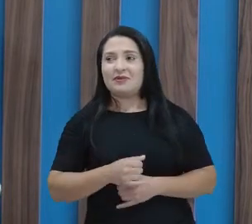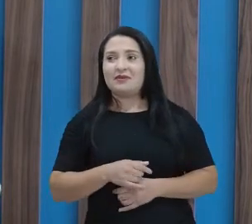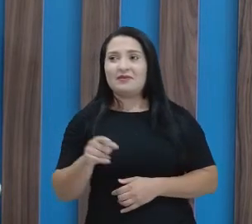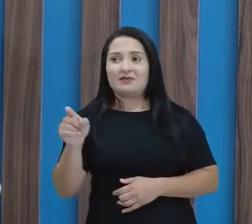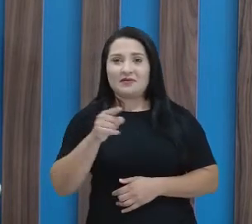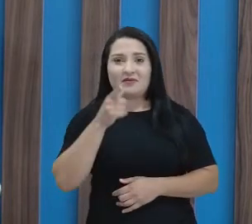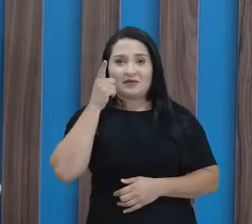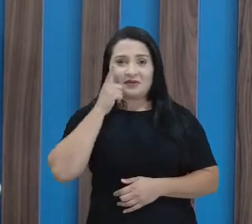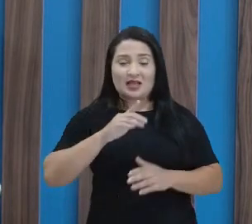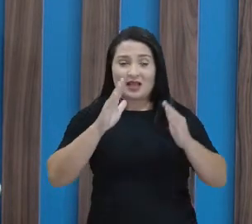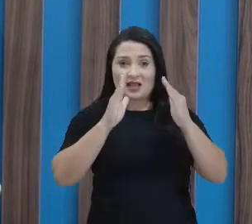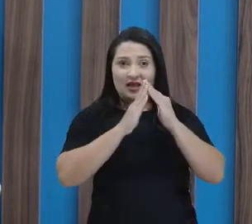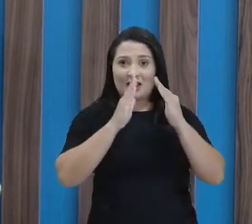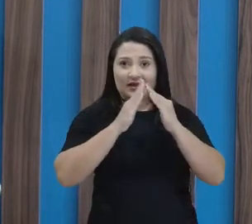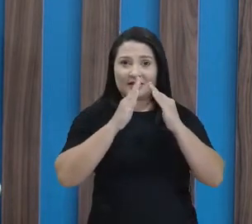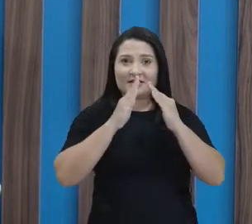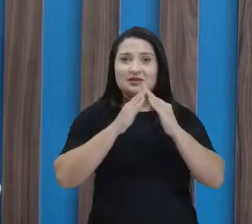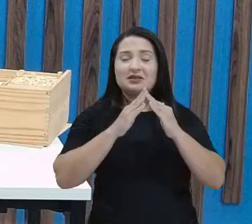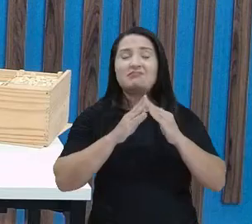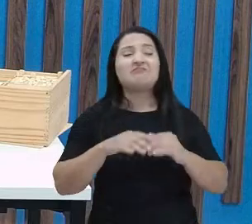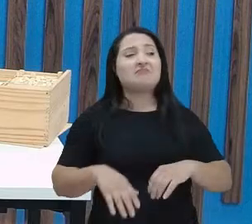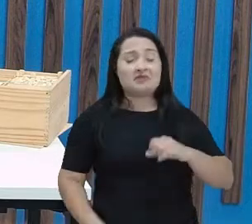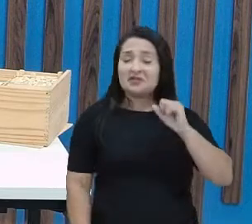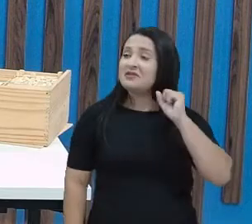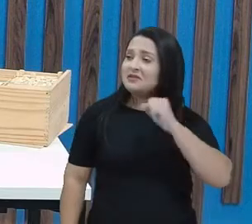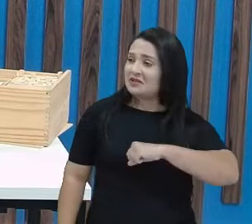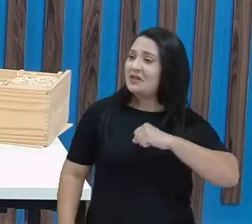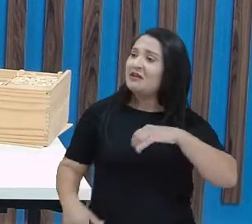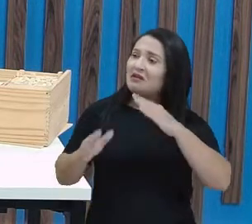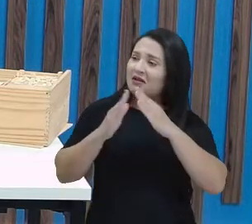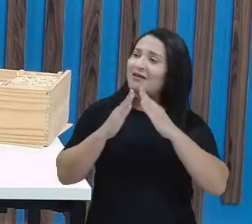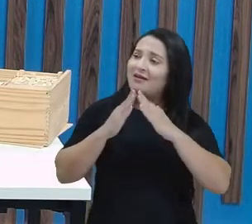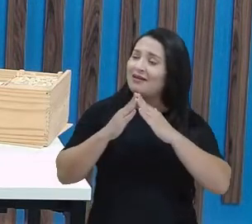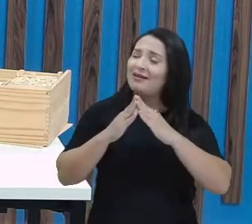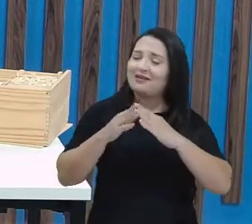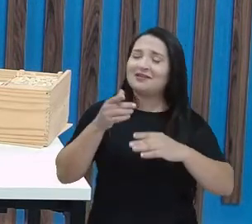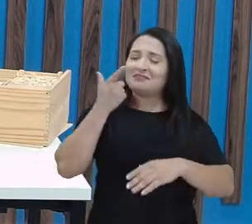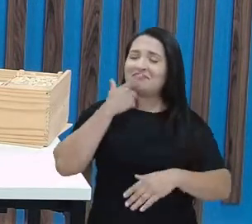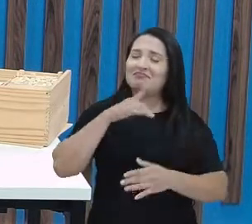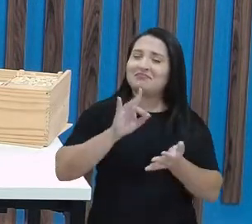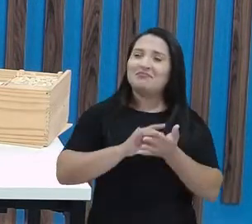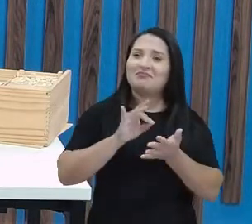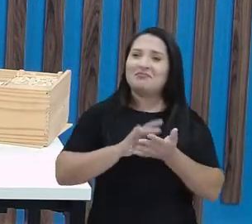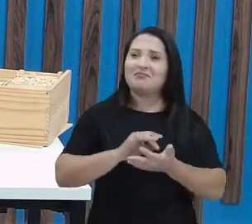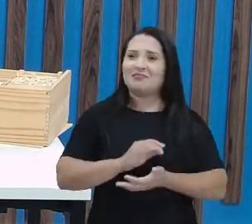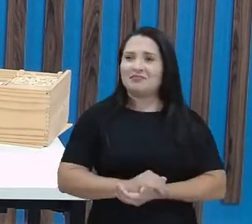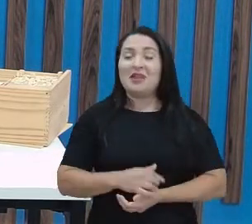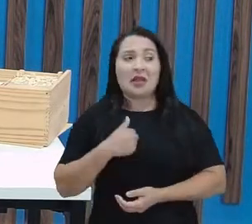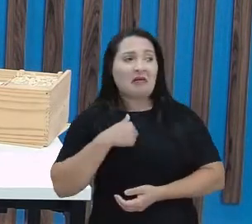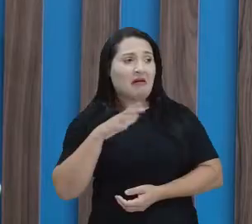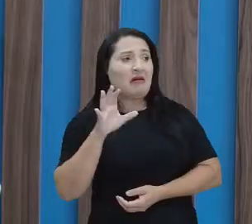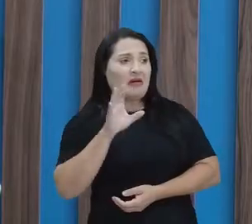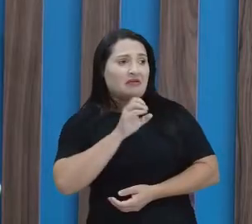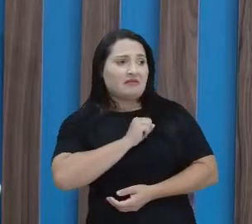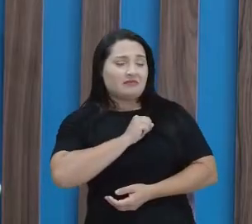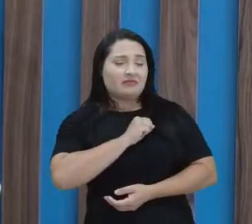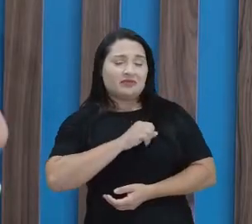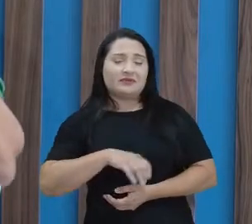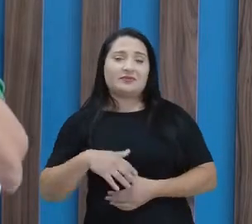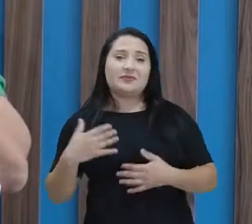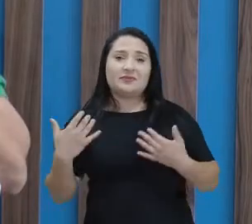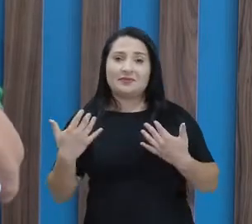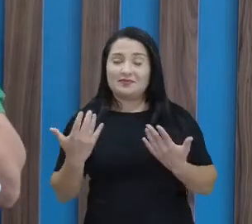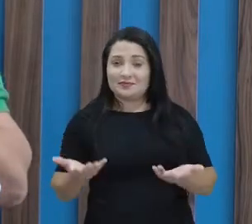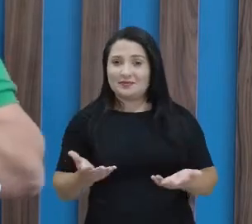casa? Tem. Olha, como jogar em casa também. É, e aí? Eu amei, né? Agora a gente